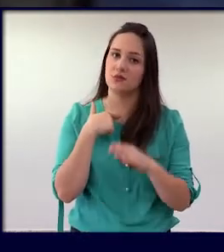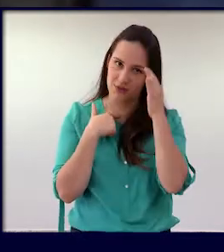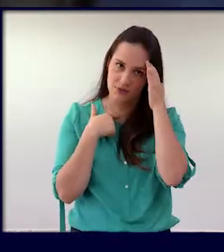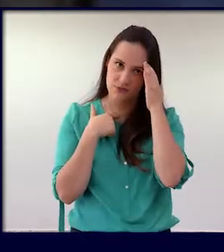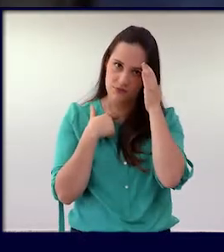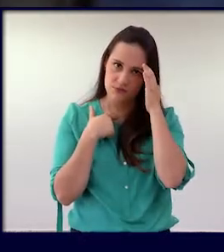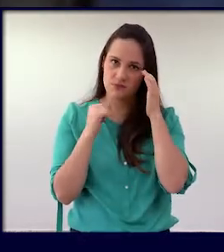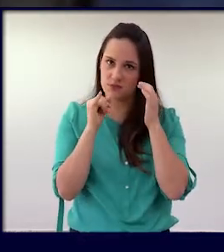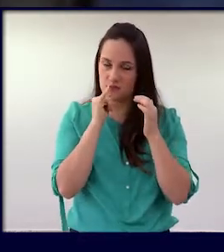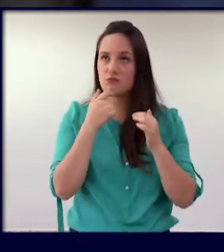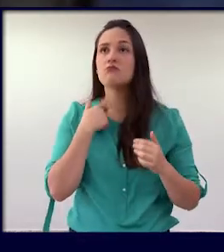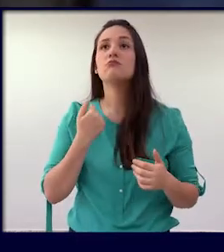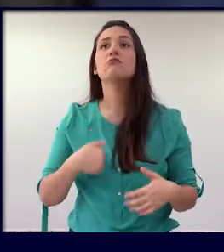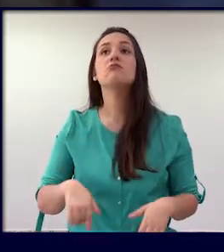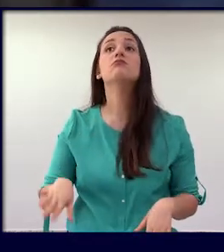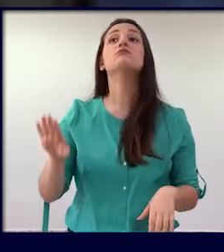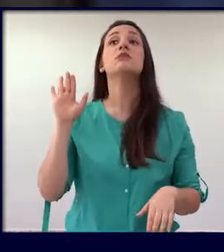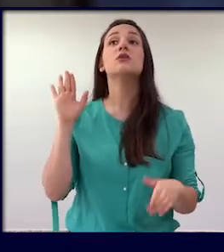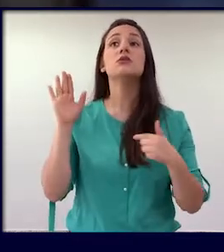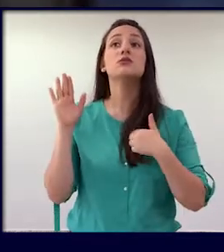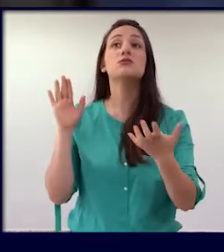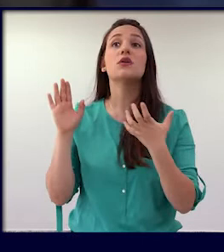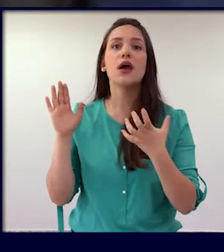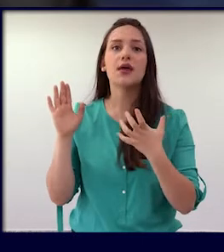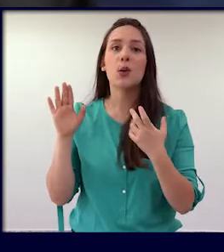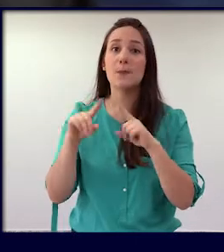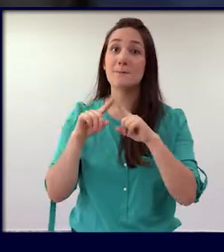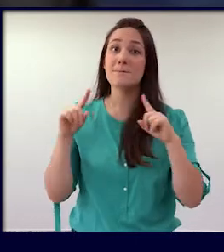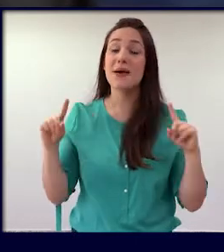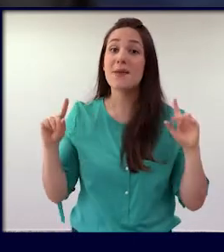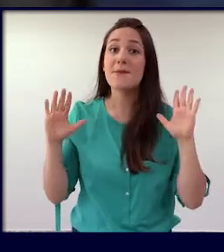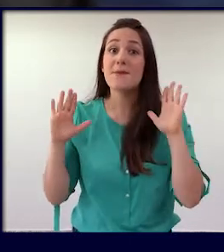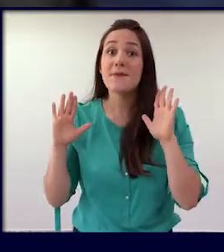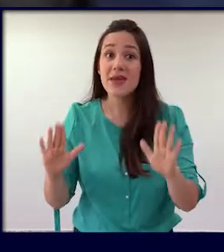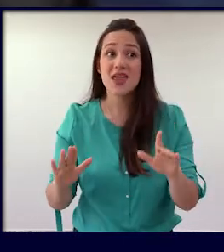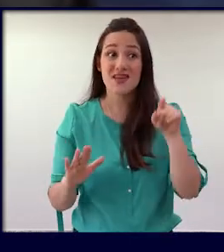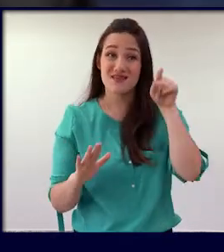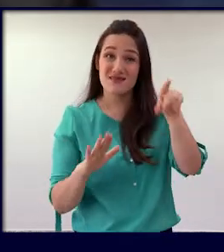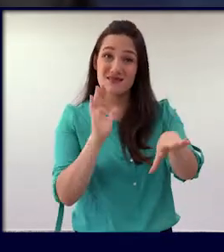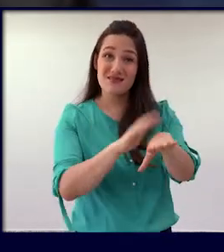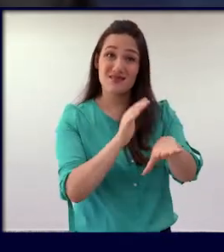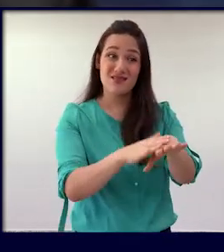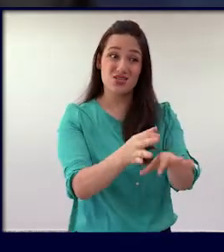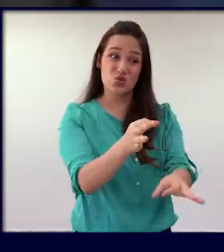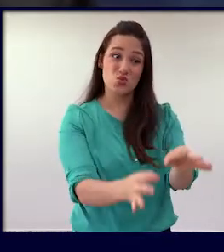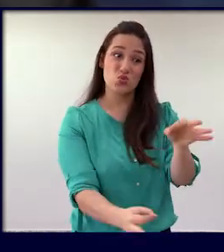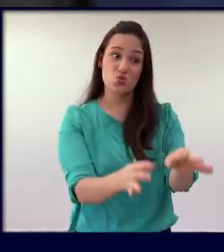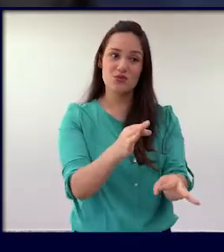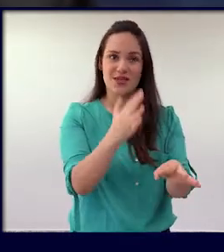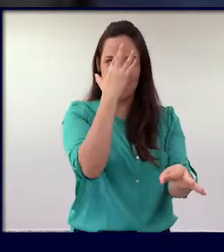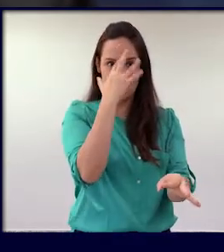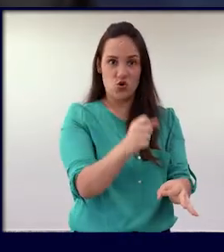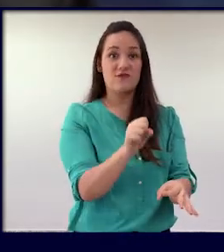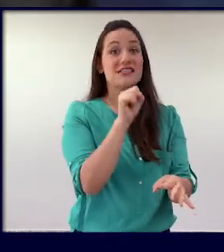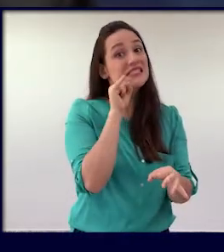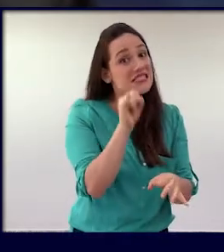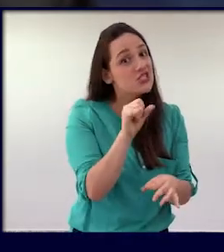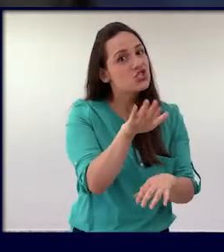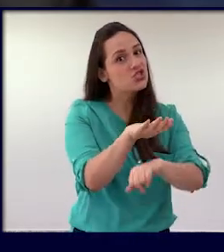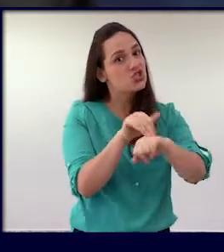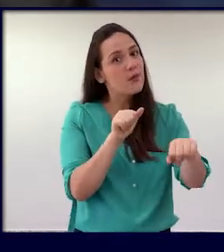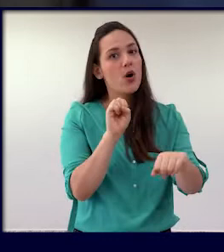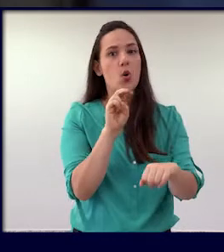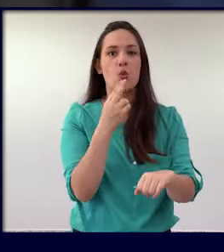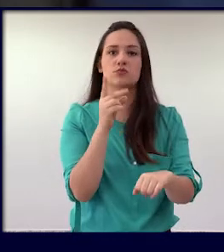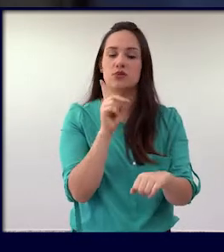é ele dizendo assim, olha, eu quero ser mesário. O ato de convocação é um ato do juiz e do cartório. Por quê? Porque